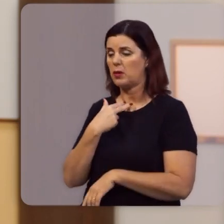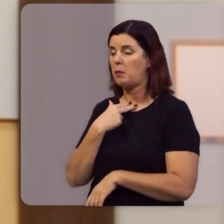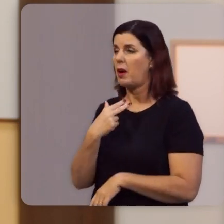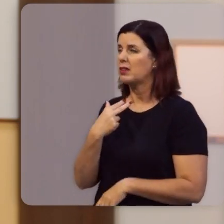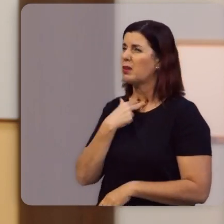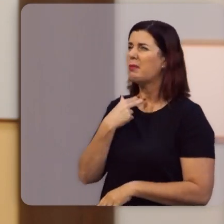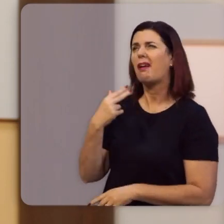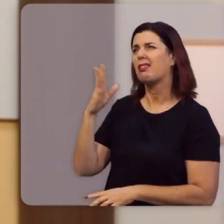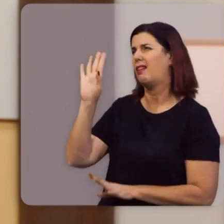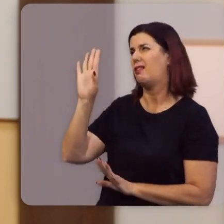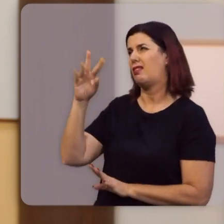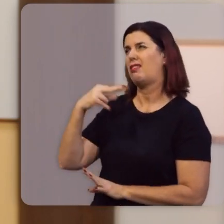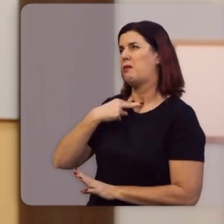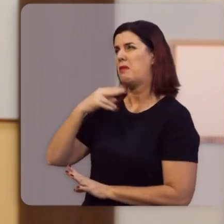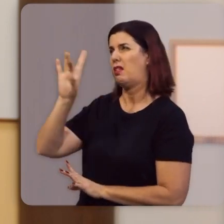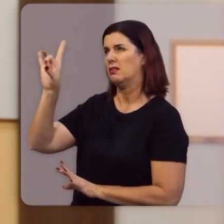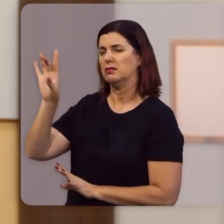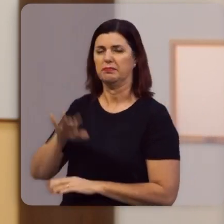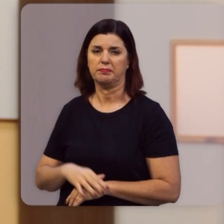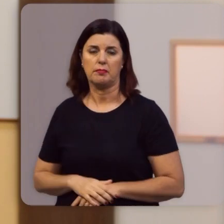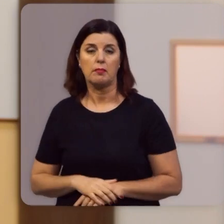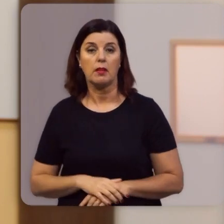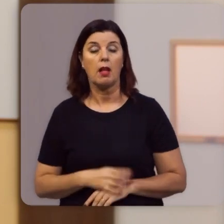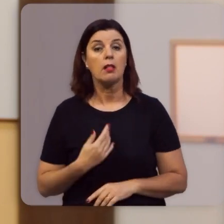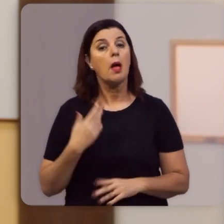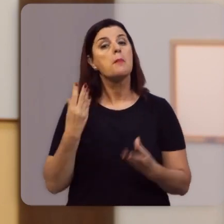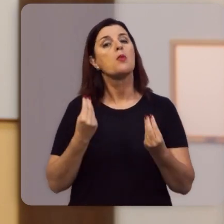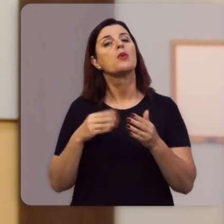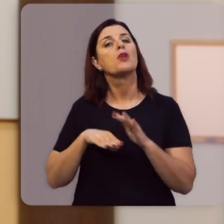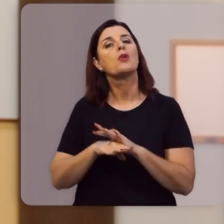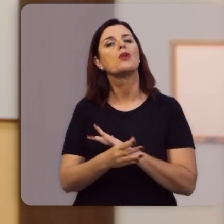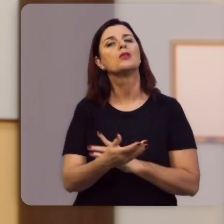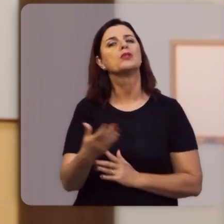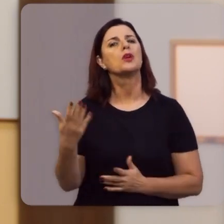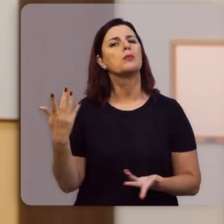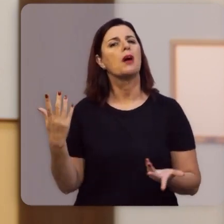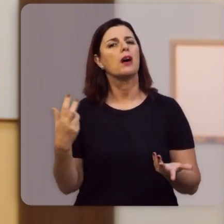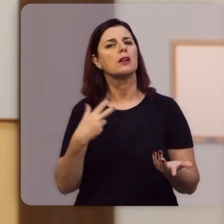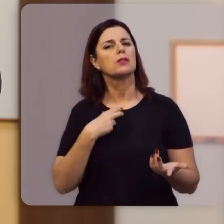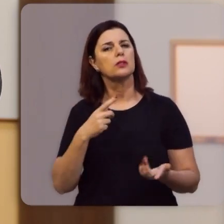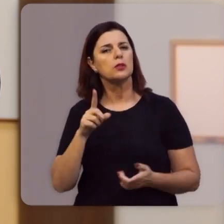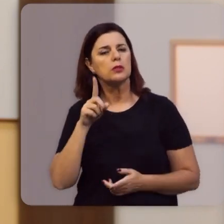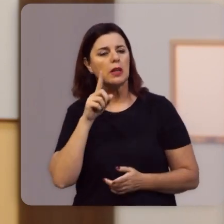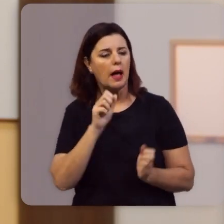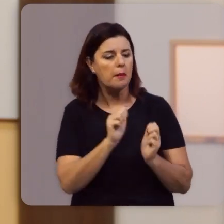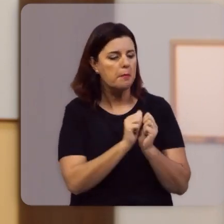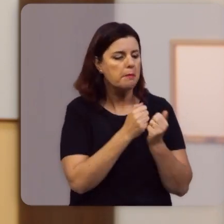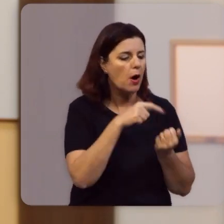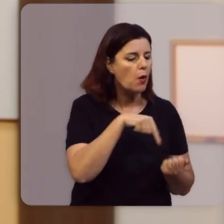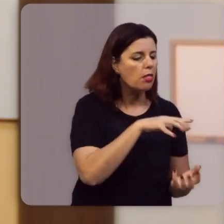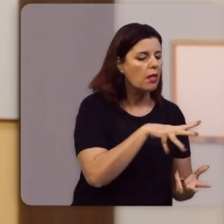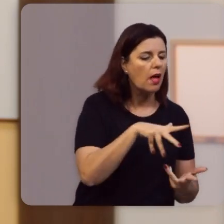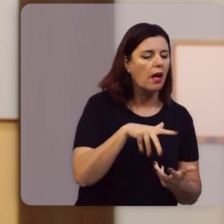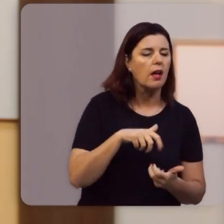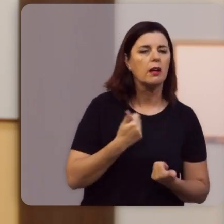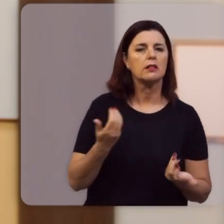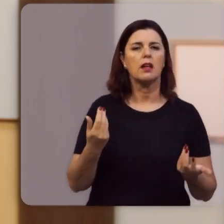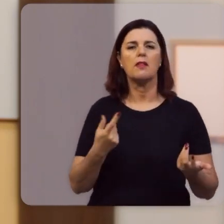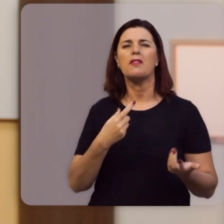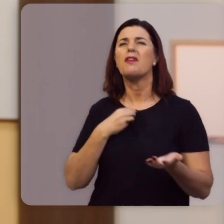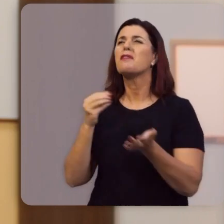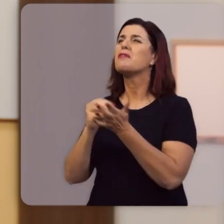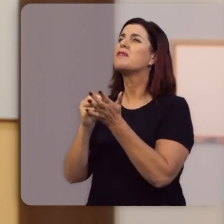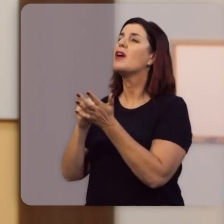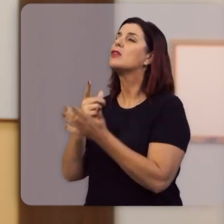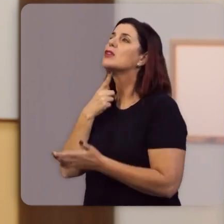com Deus. Elas estão muito acostumadas ao sabor do pão da terra para sentirem apetite